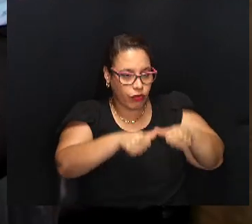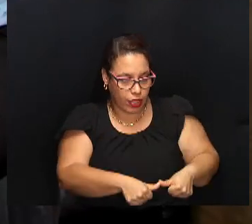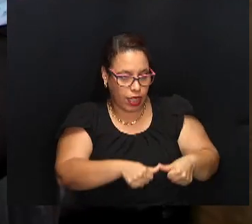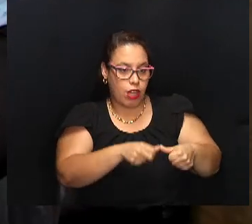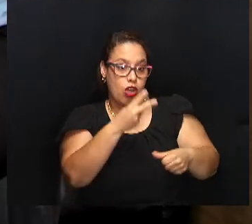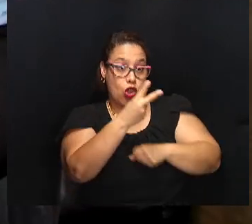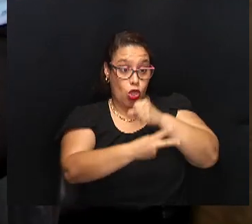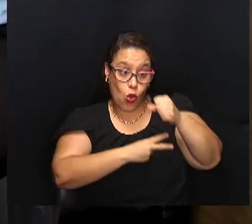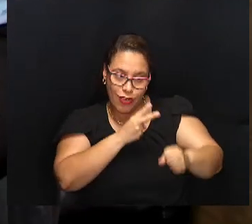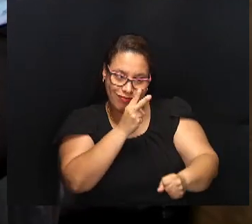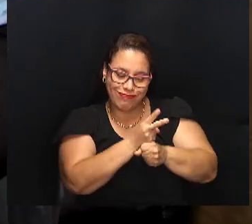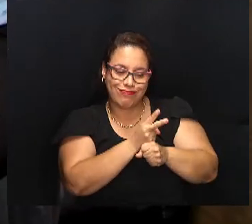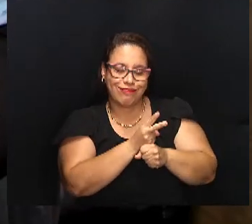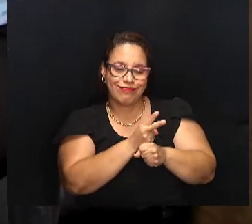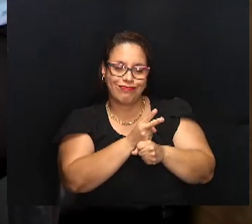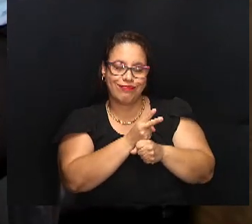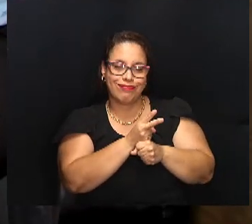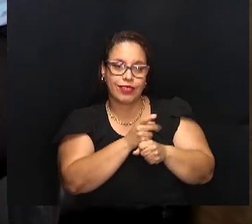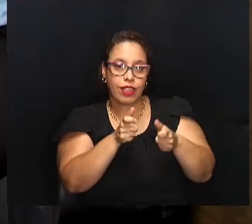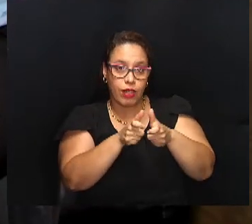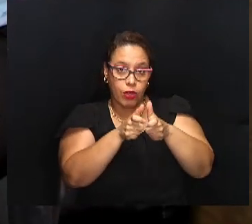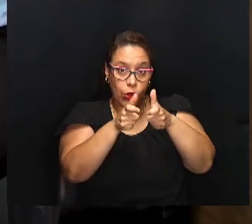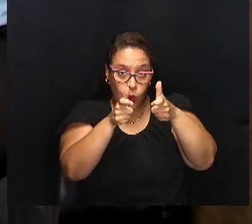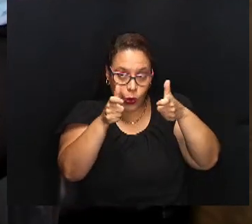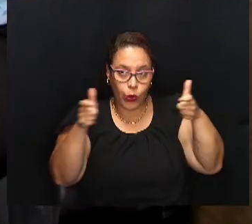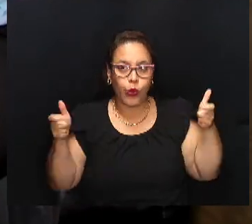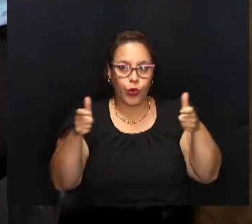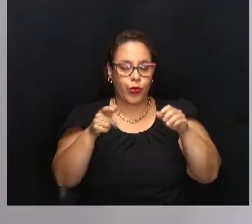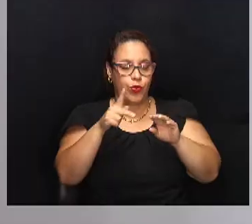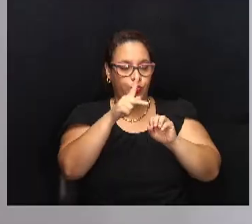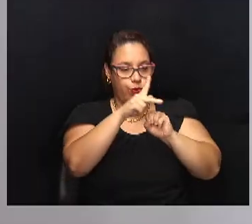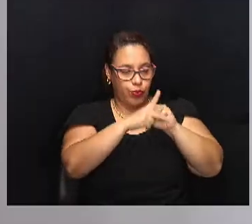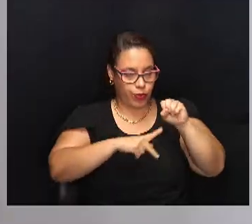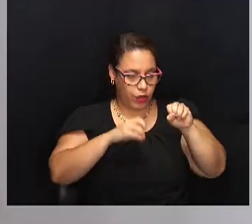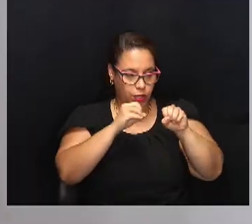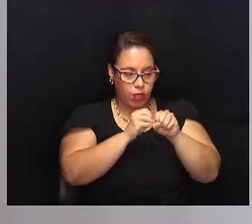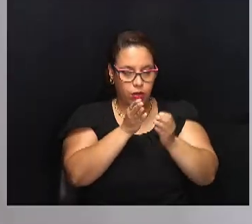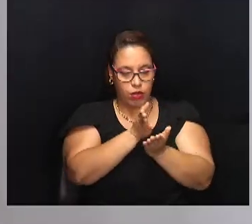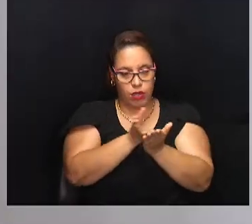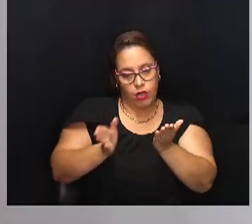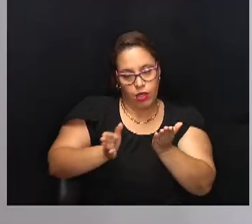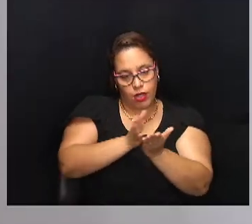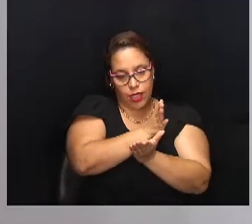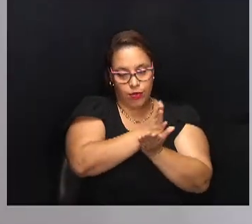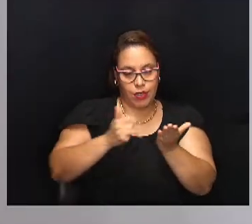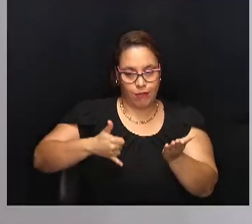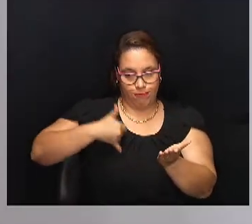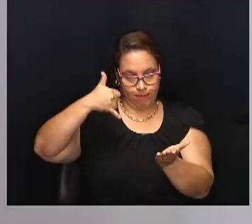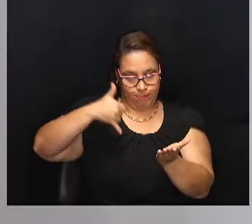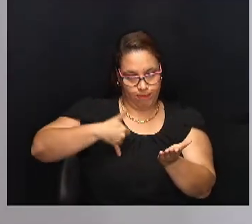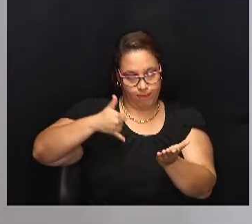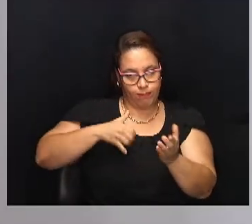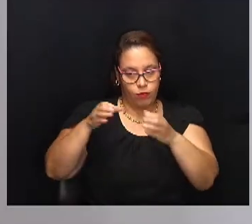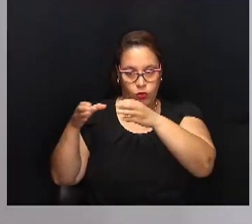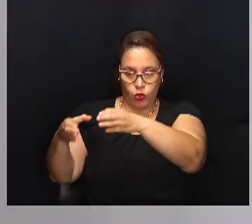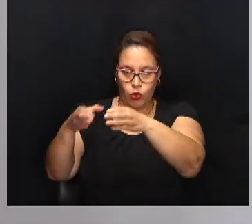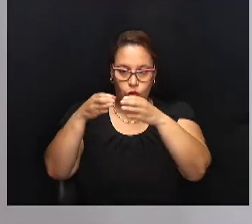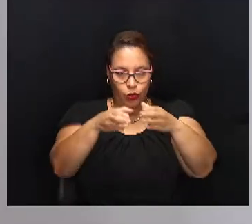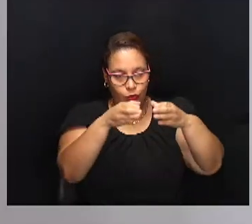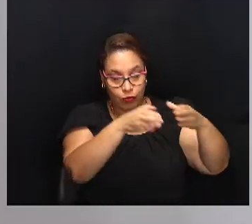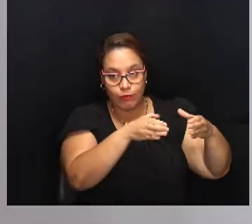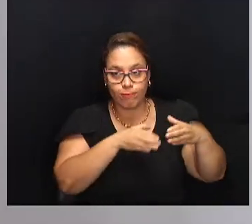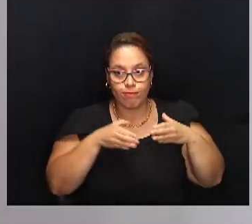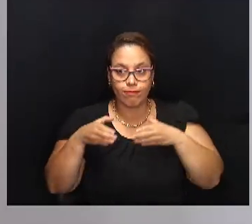anos e ali na escola eu abrangi um pouco mais do projeto, né, eu separei por idade, separei por turma e eu